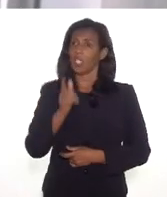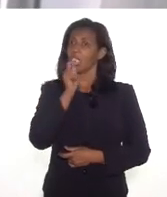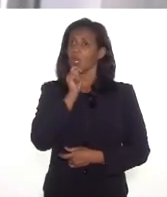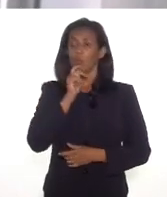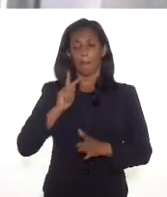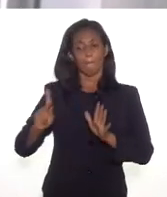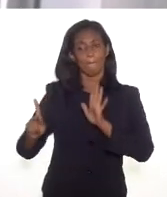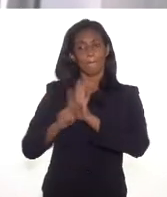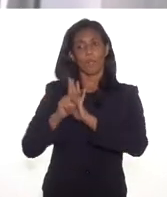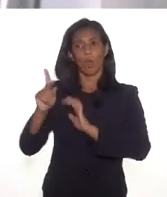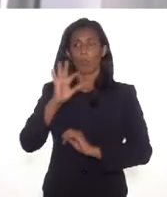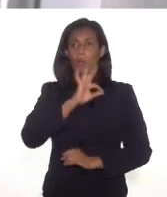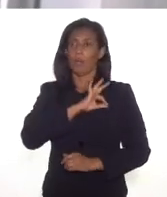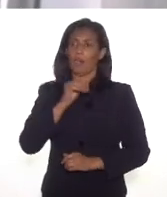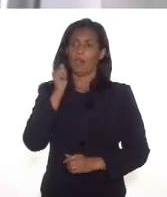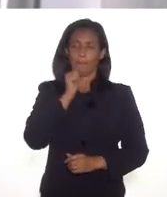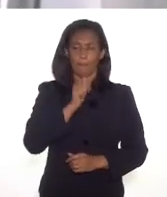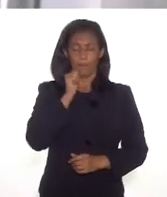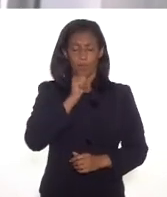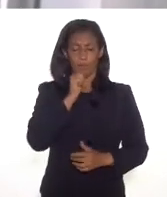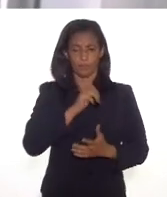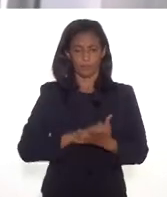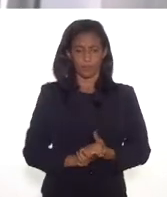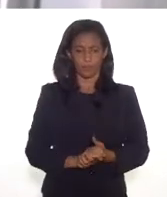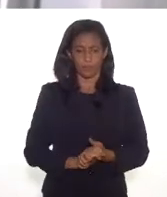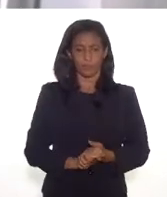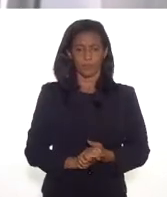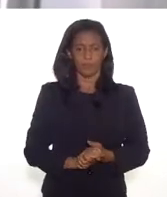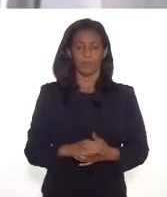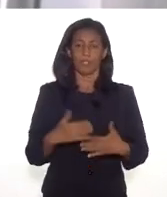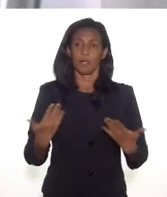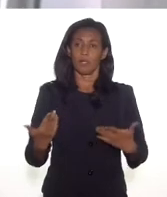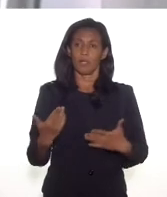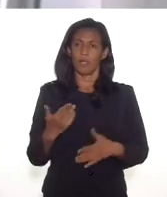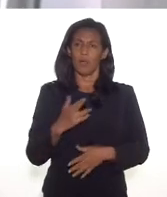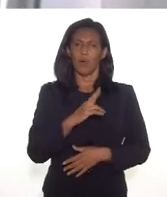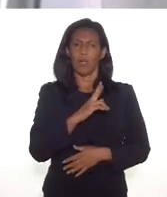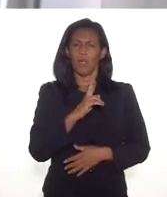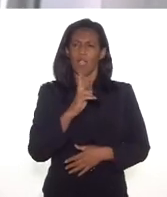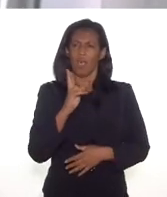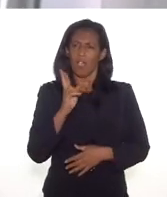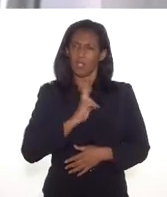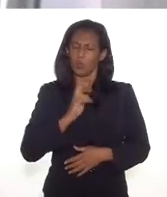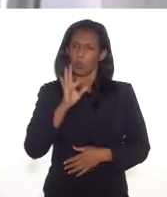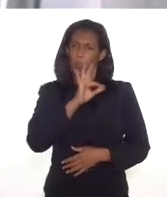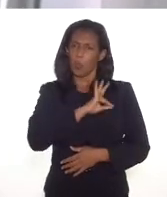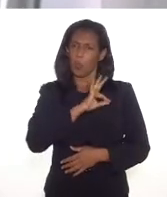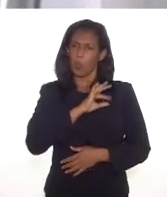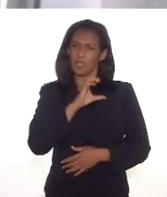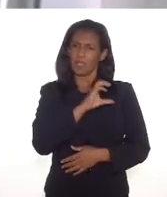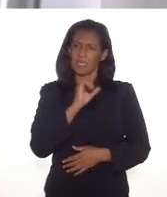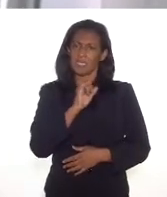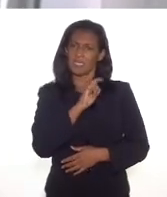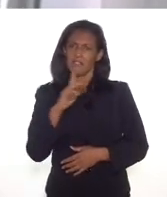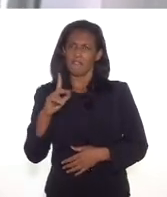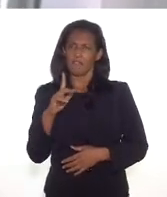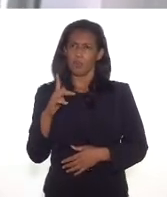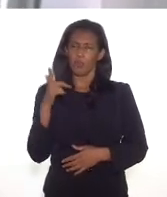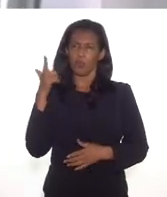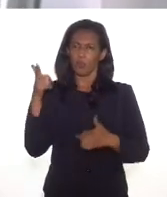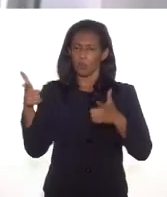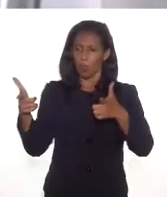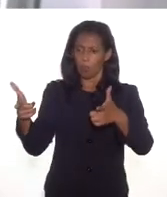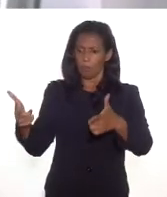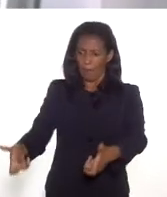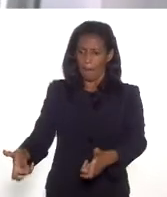especializada na matéria. Ora, deputada Marta Rocha, a resposta de um policial civil foi dois tiros de fuzil